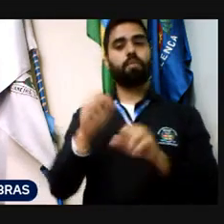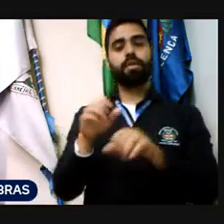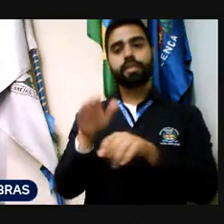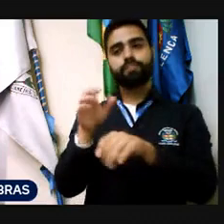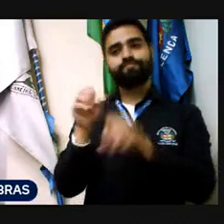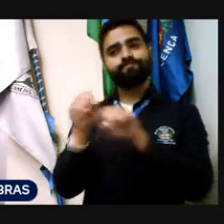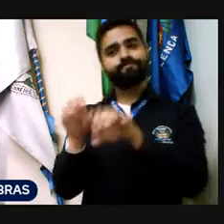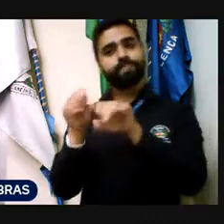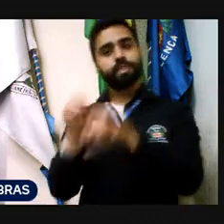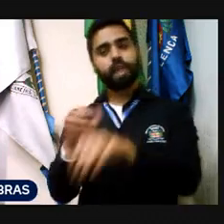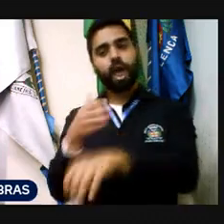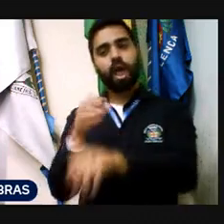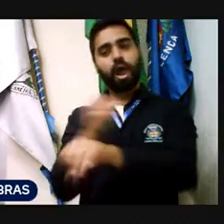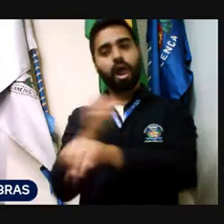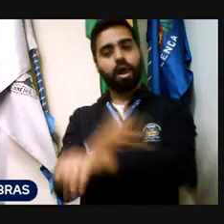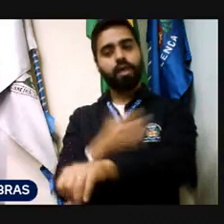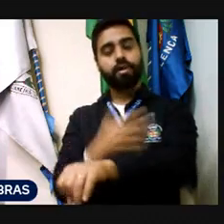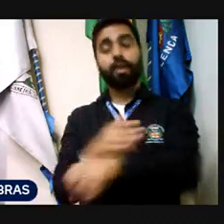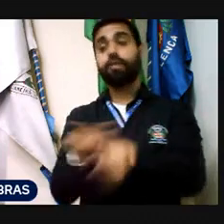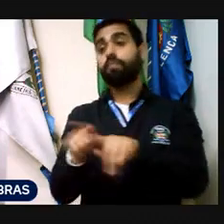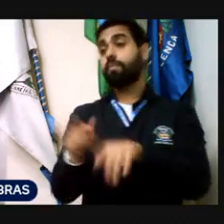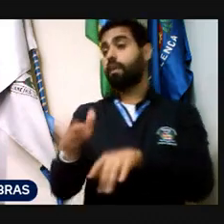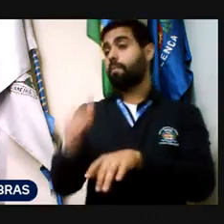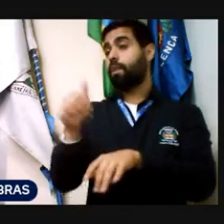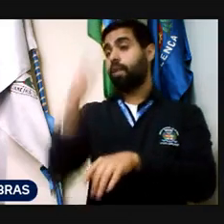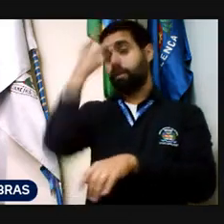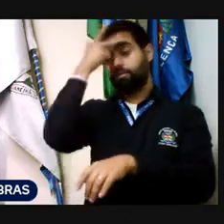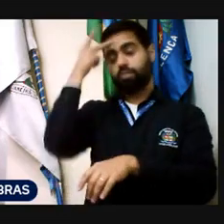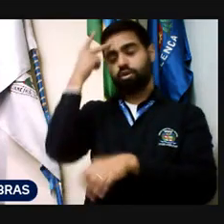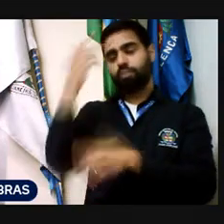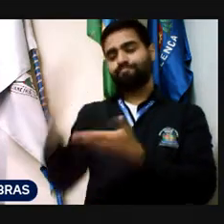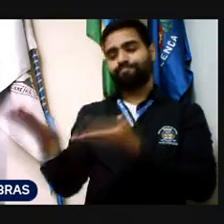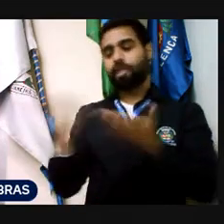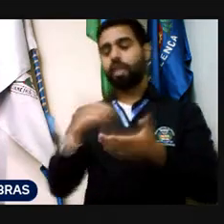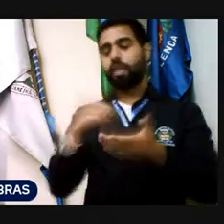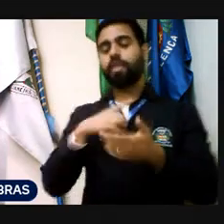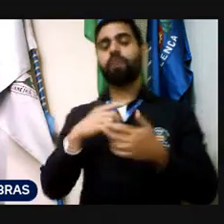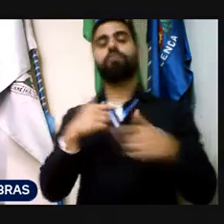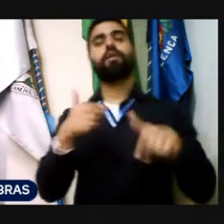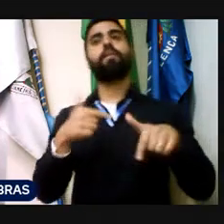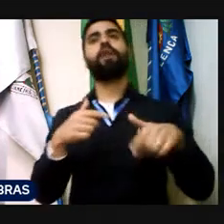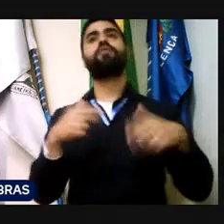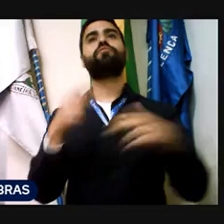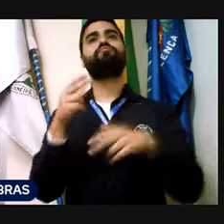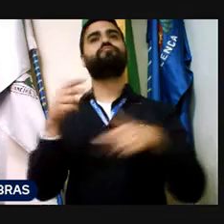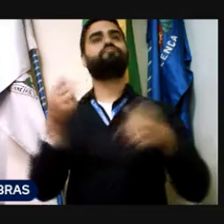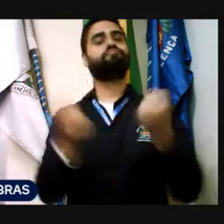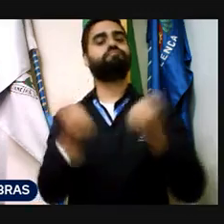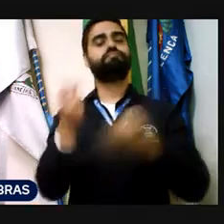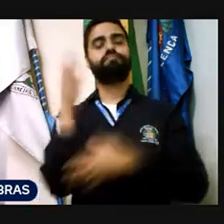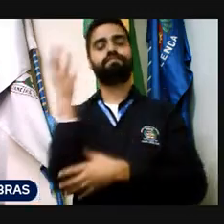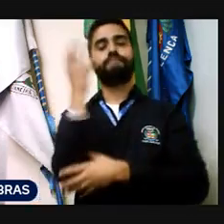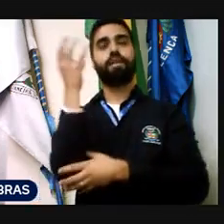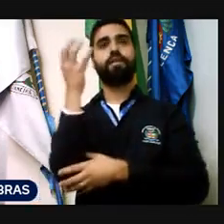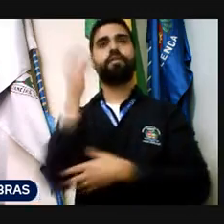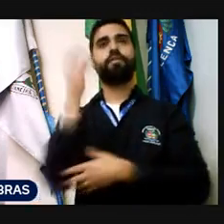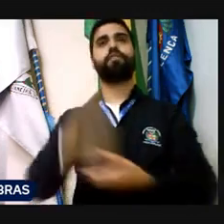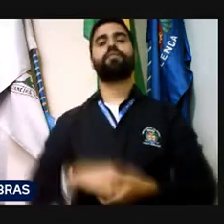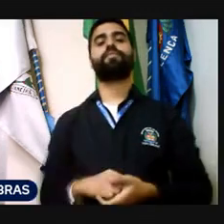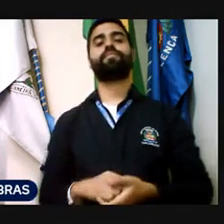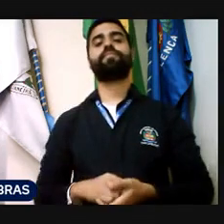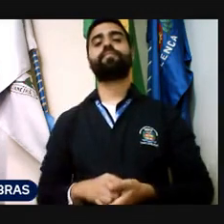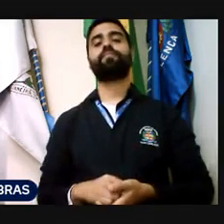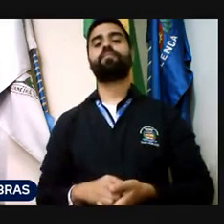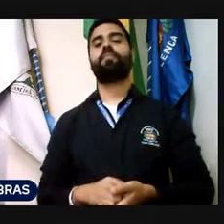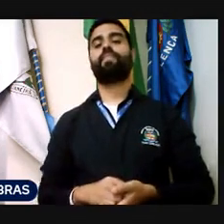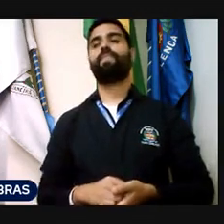referidos servidores, visando um melhor atendimento a quem necessita dos serviços de ambulância. Na certeza de que nosso pedido merecerá o seu pronto atendimento, desde